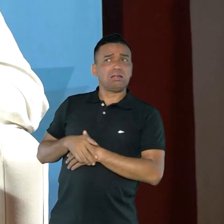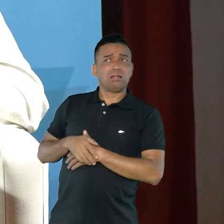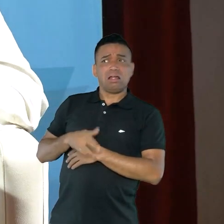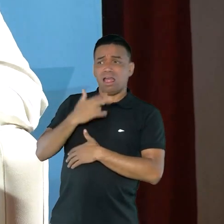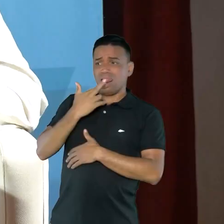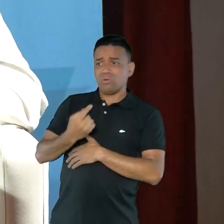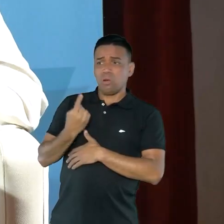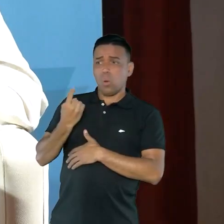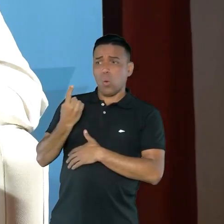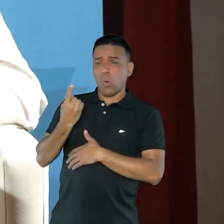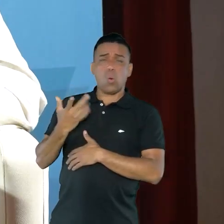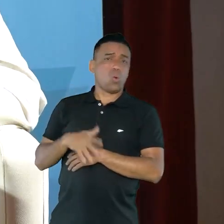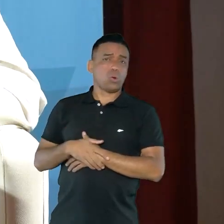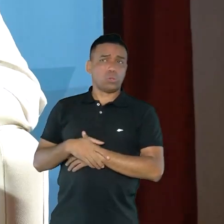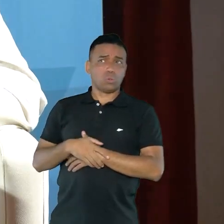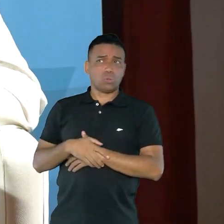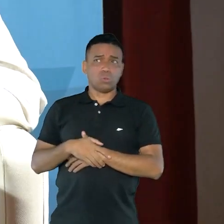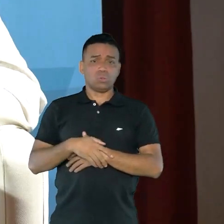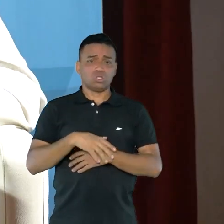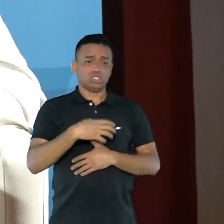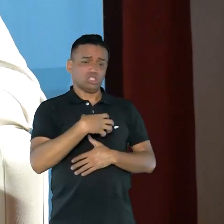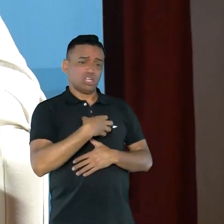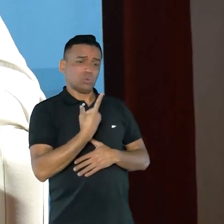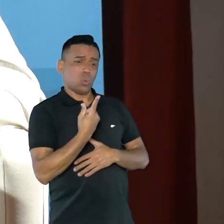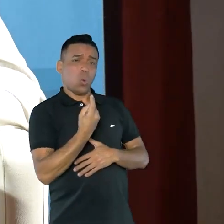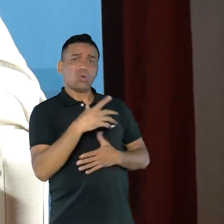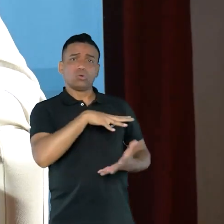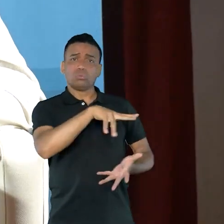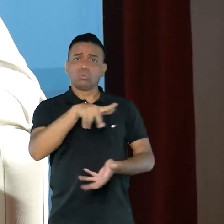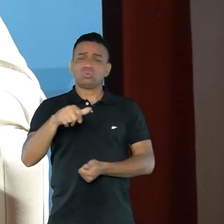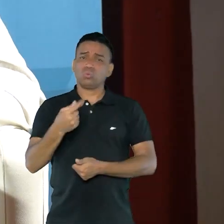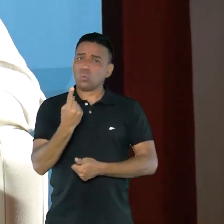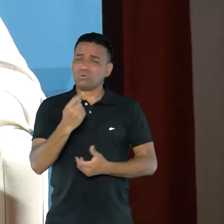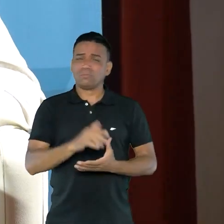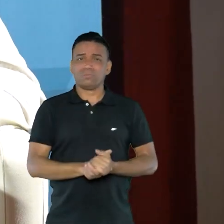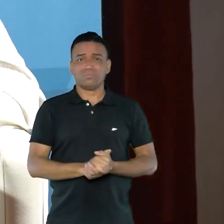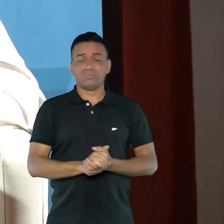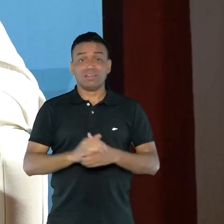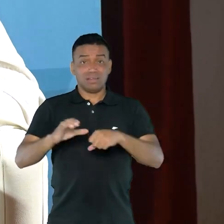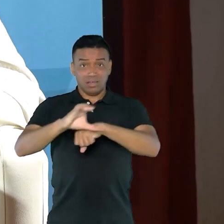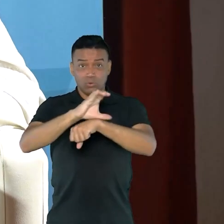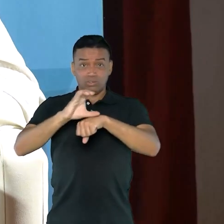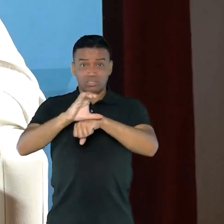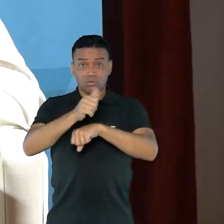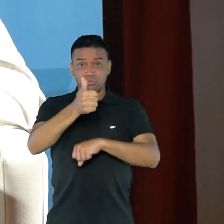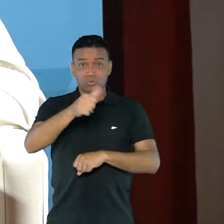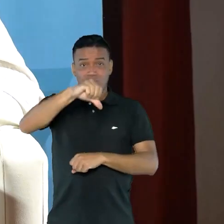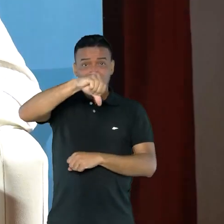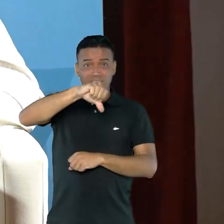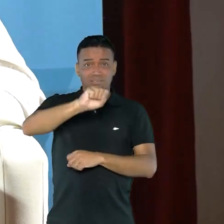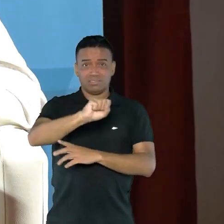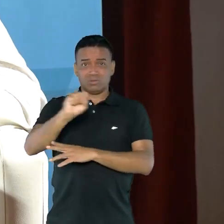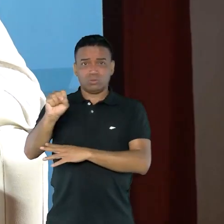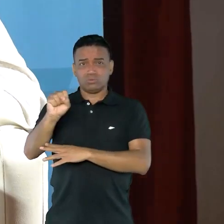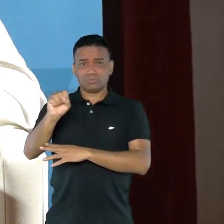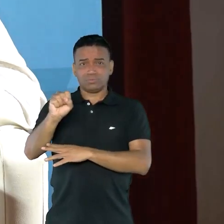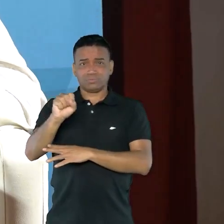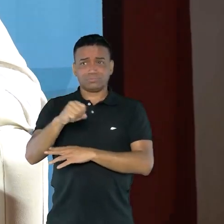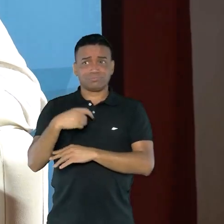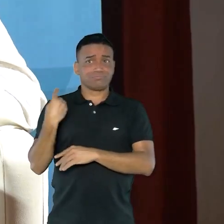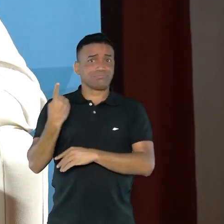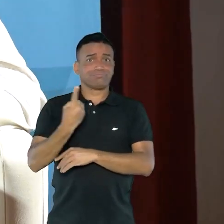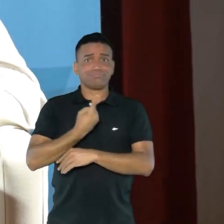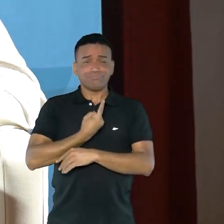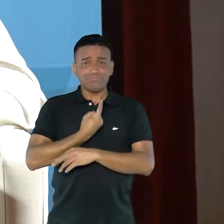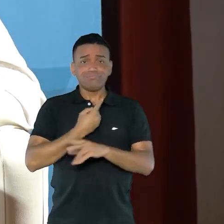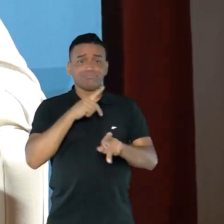de uma única forma de ser no mundo, né? Até a Constituição de 88, nós éramos constrangidos